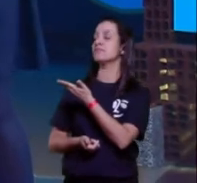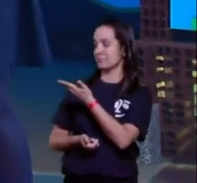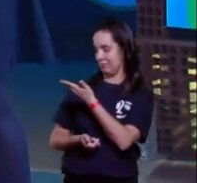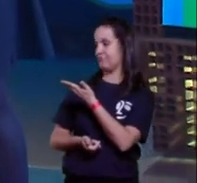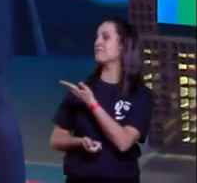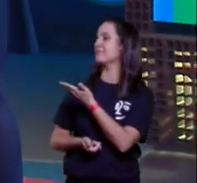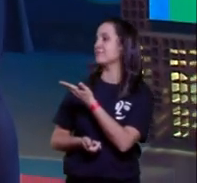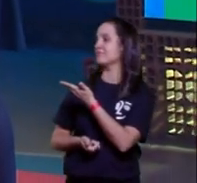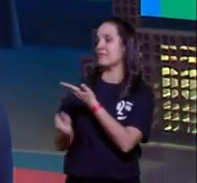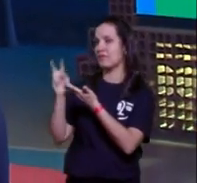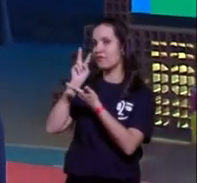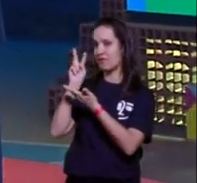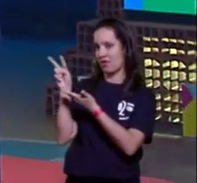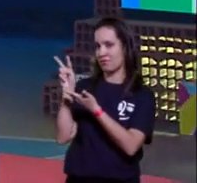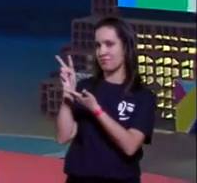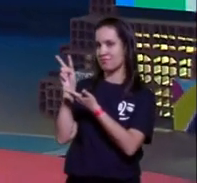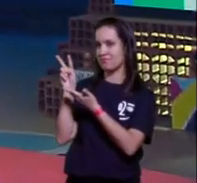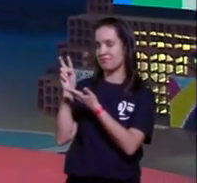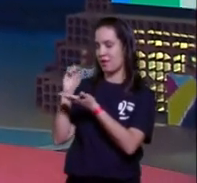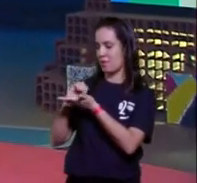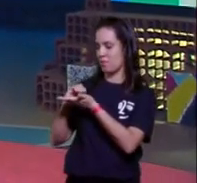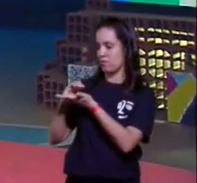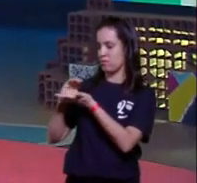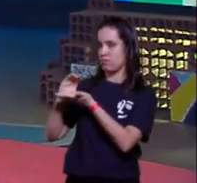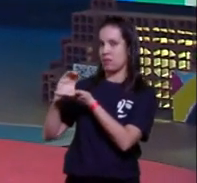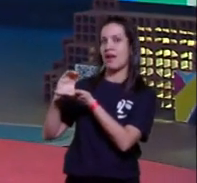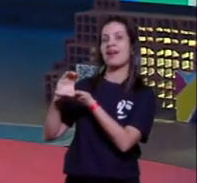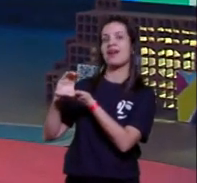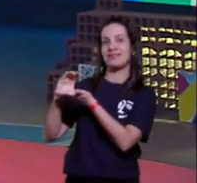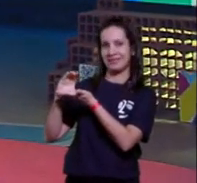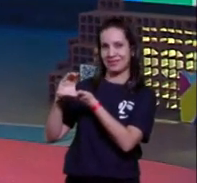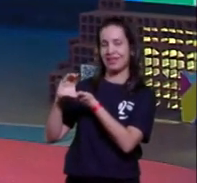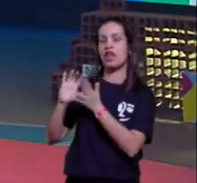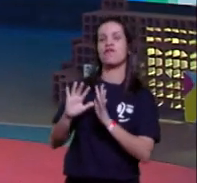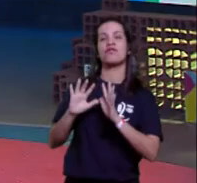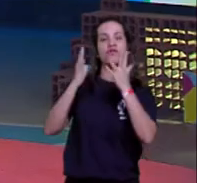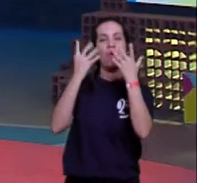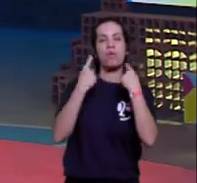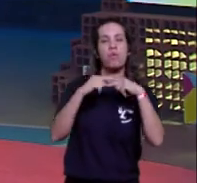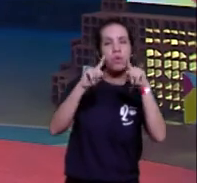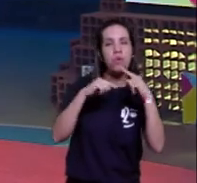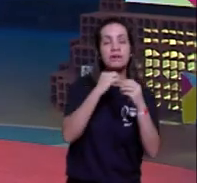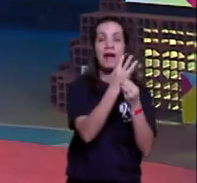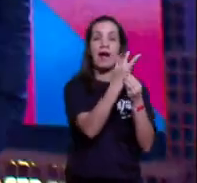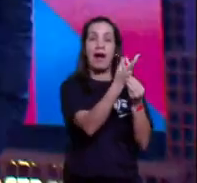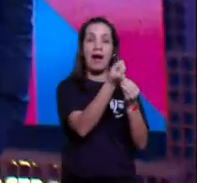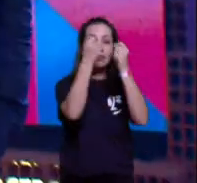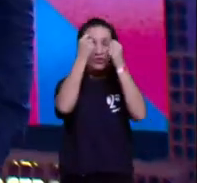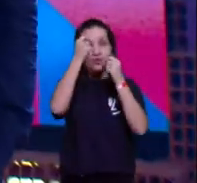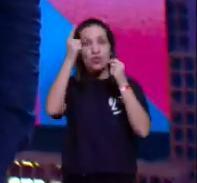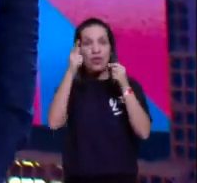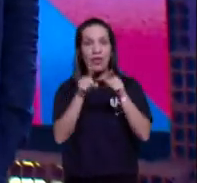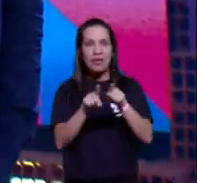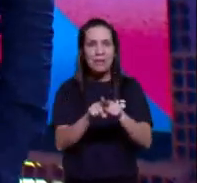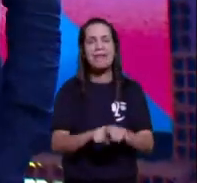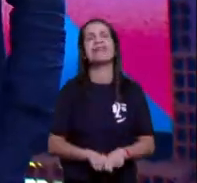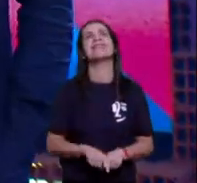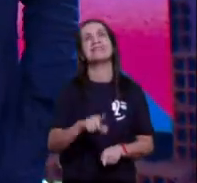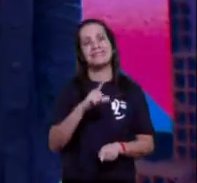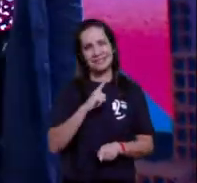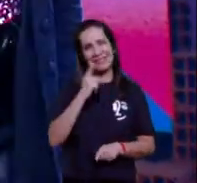2.850.939.044. Isso. Esse é um festival de música, arte e cultura, mas também um festival de